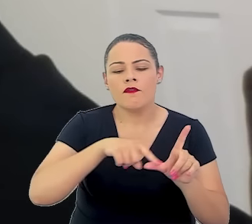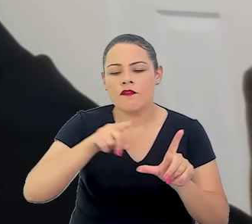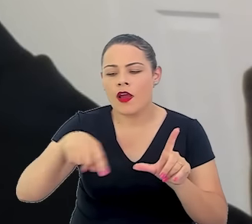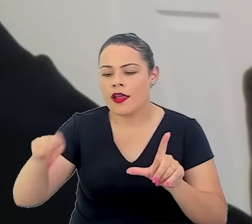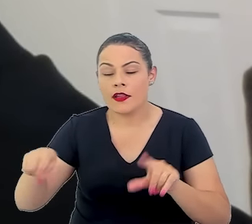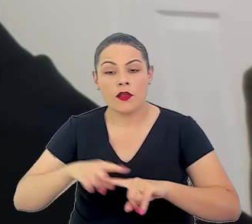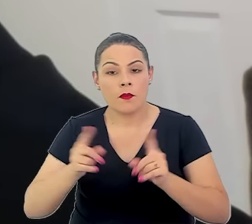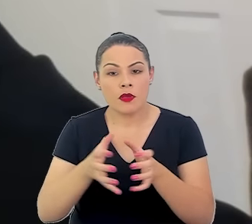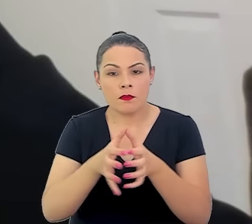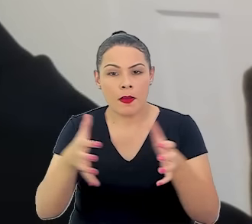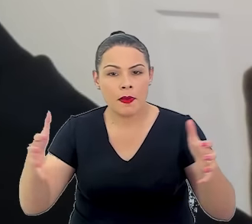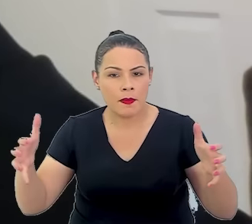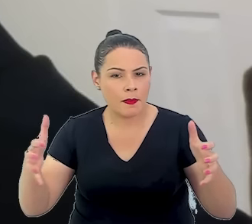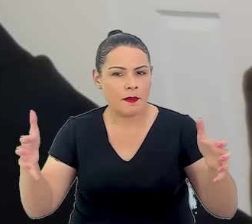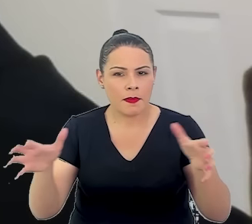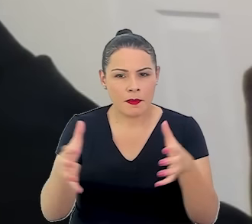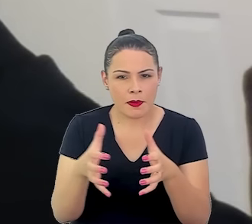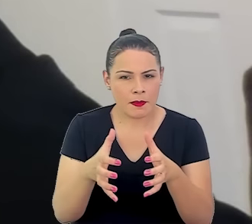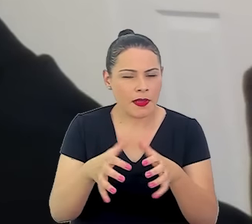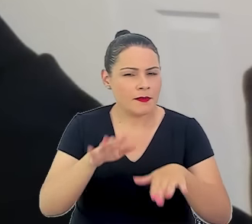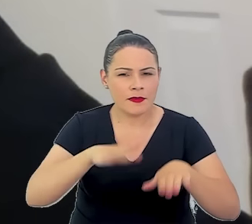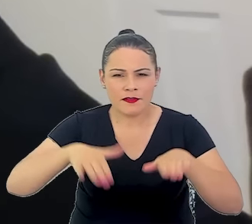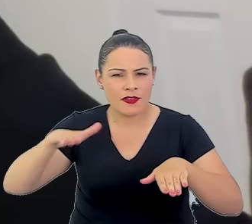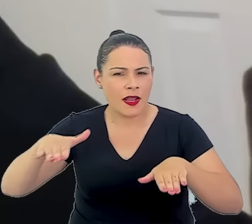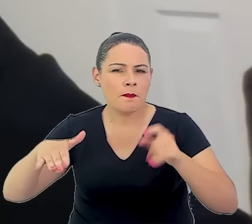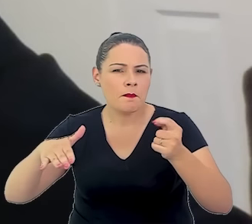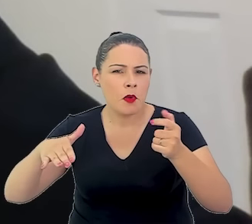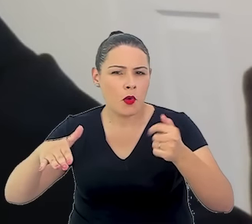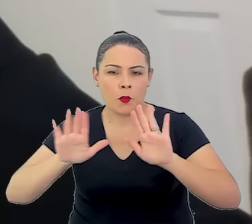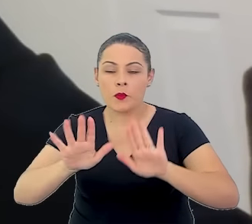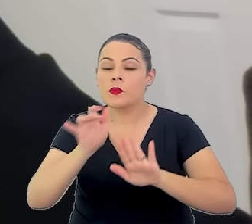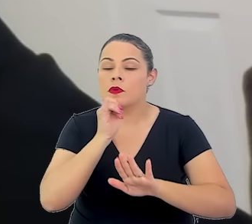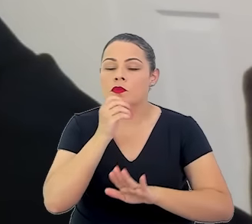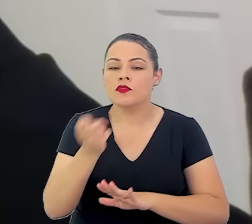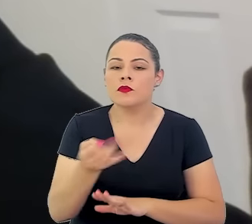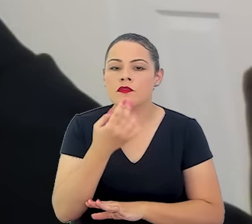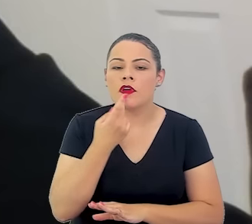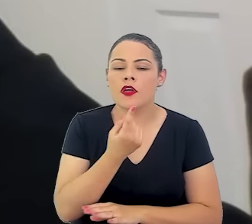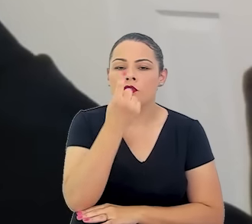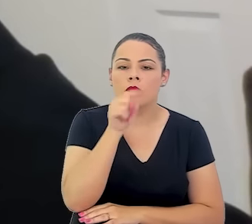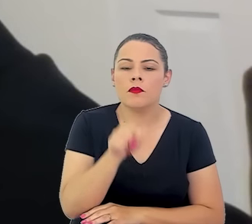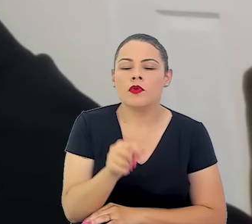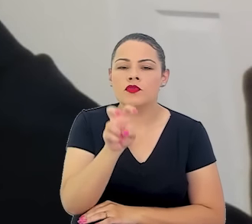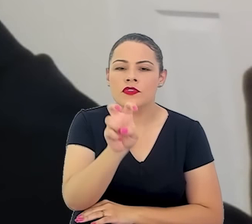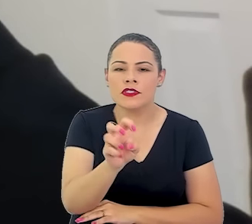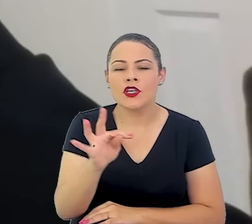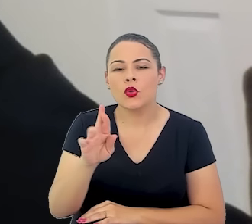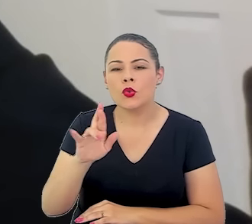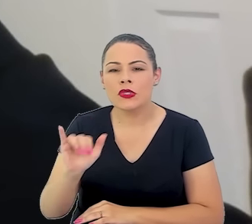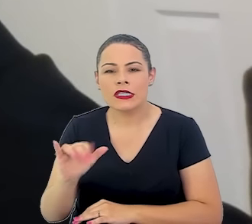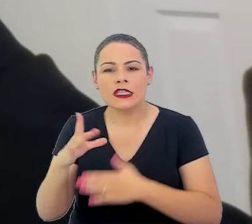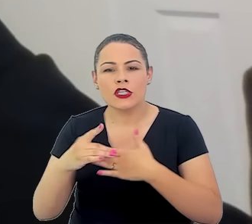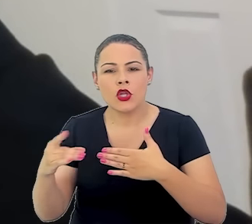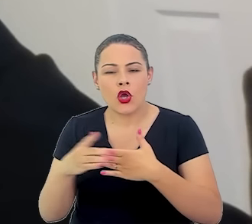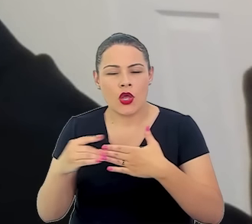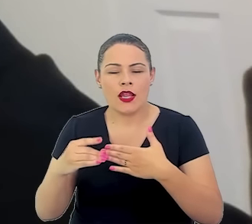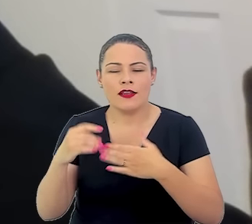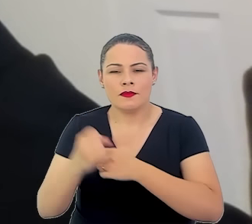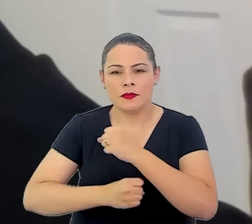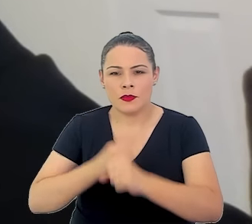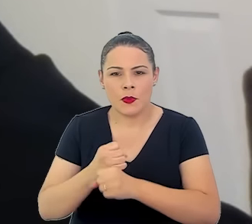ordem de grandeza não varia muito nós estamos falando Ah de números da ordem de 1.5 trilhão de dólar anual ou